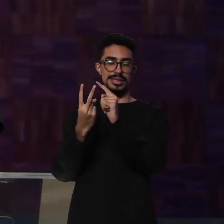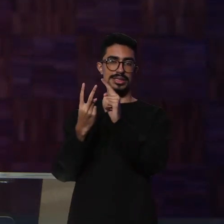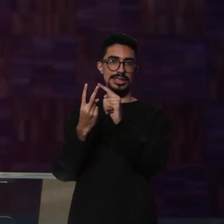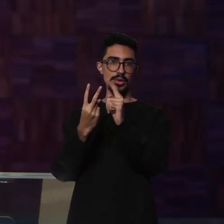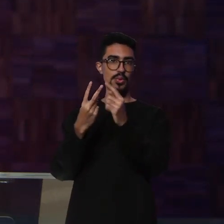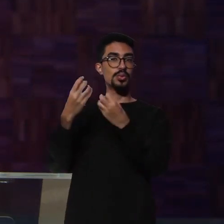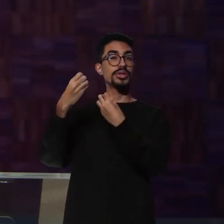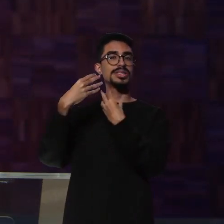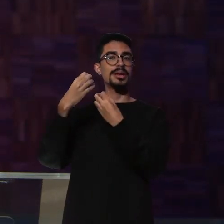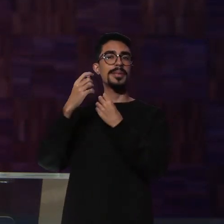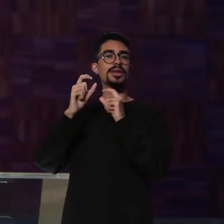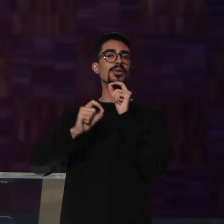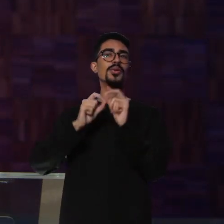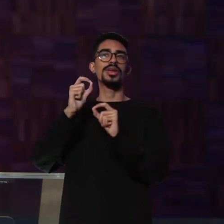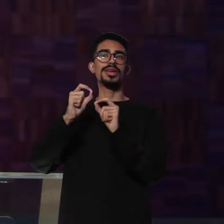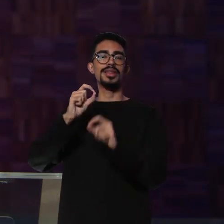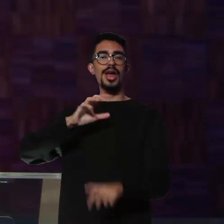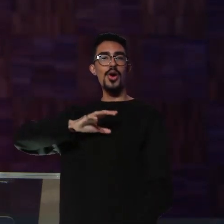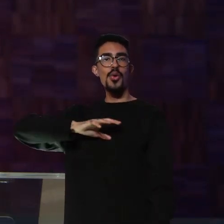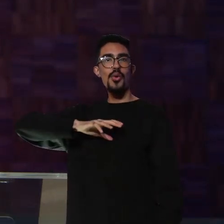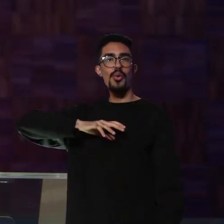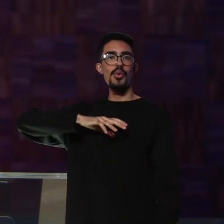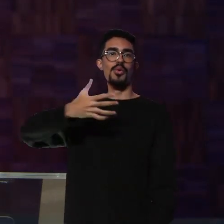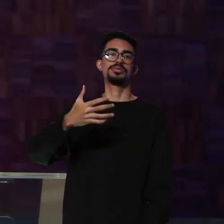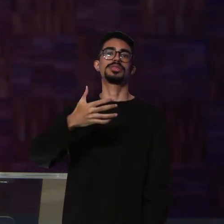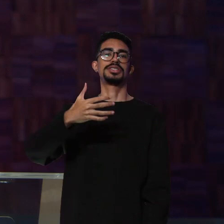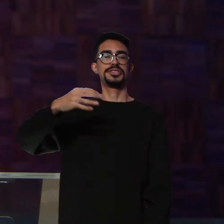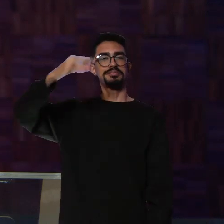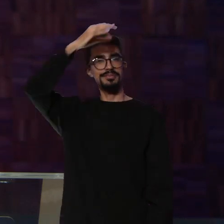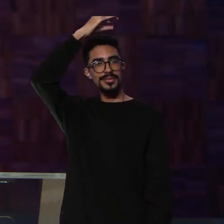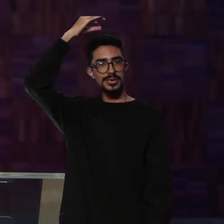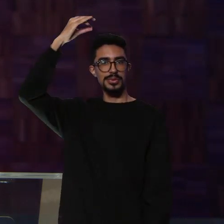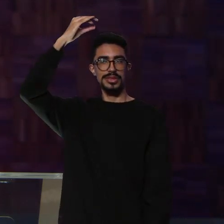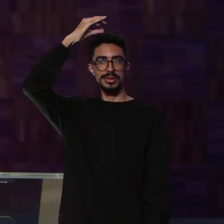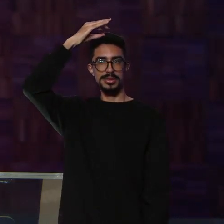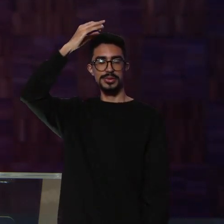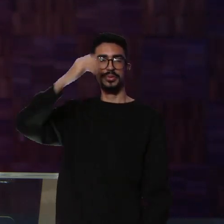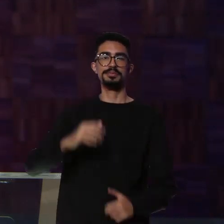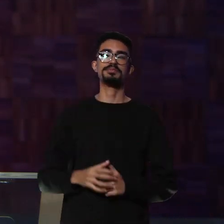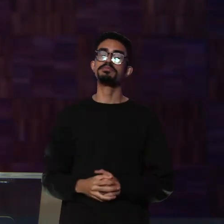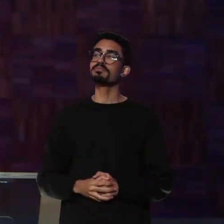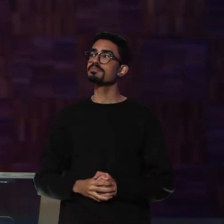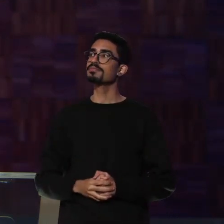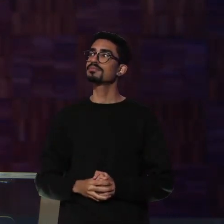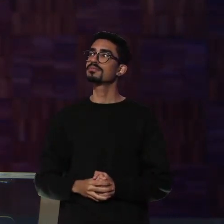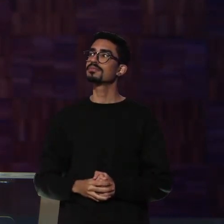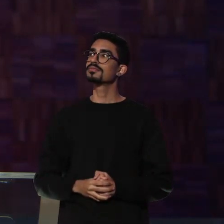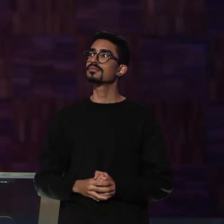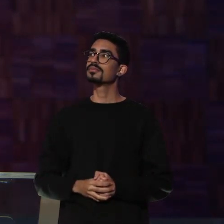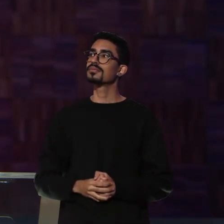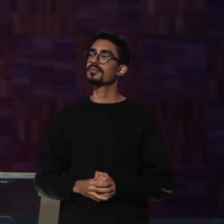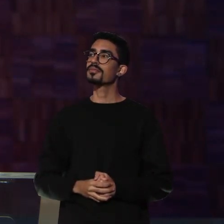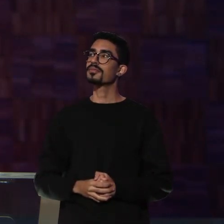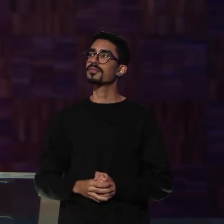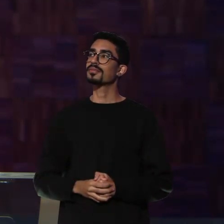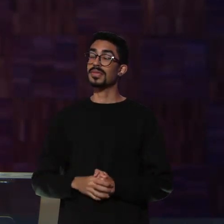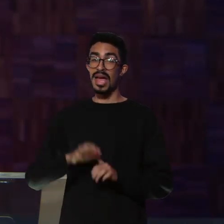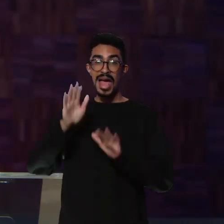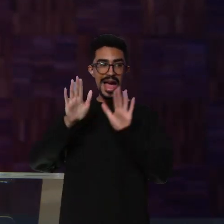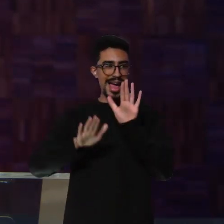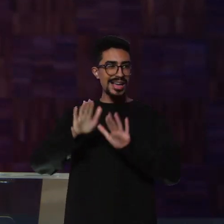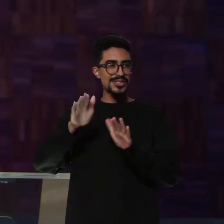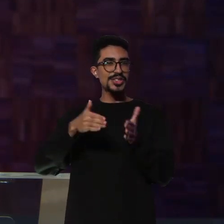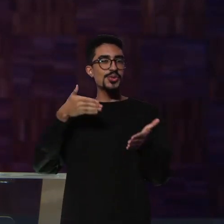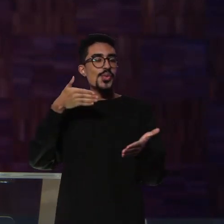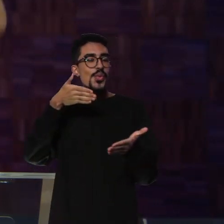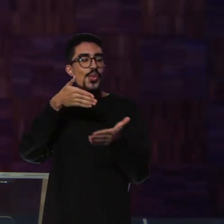entender é a ousadia do Espírito. Uma das reações que mais impede, muitas vezes, cada um de